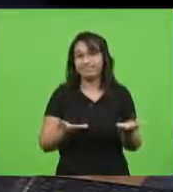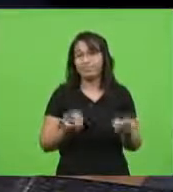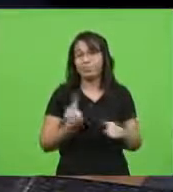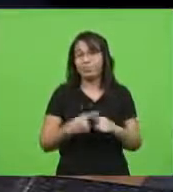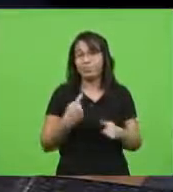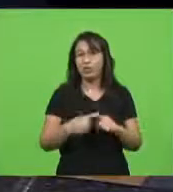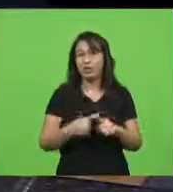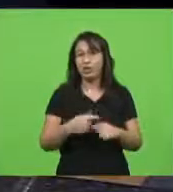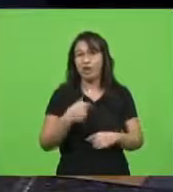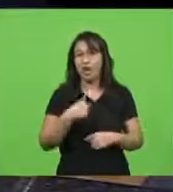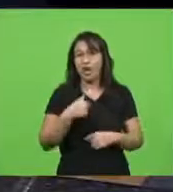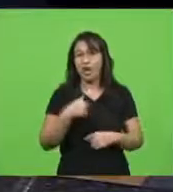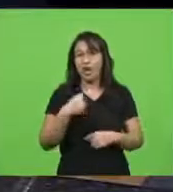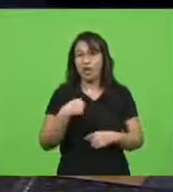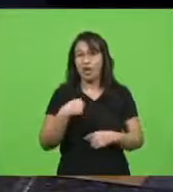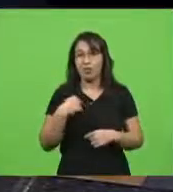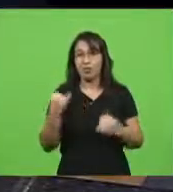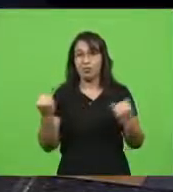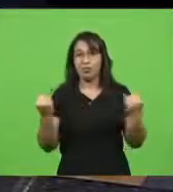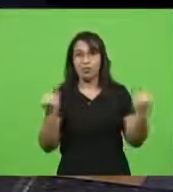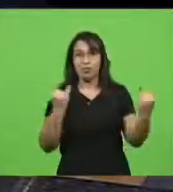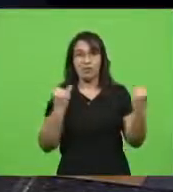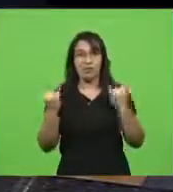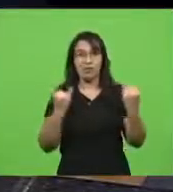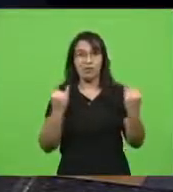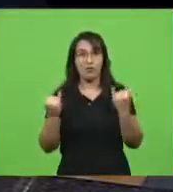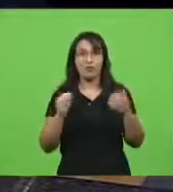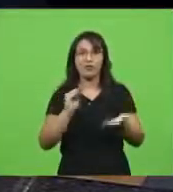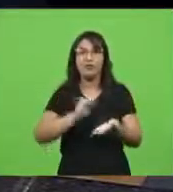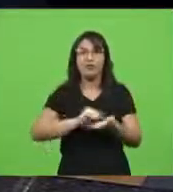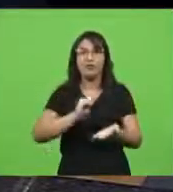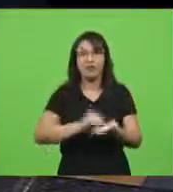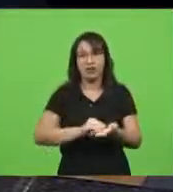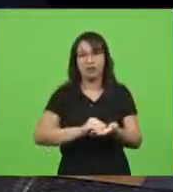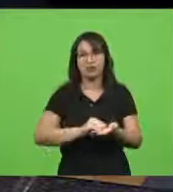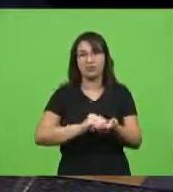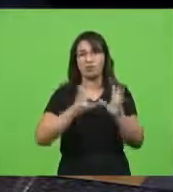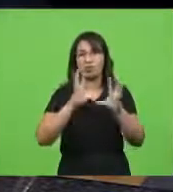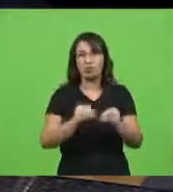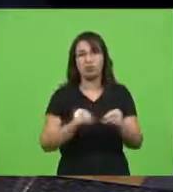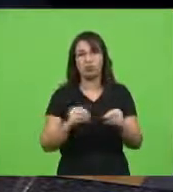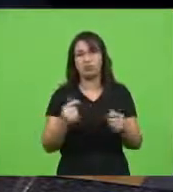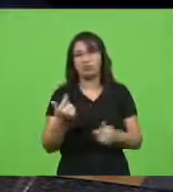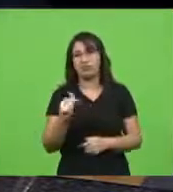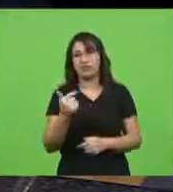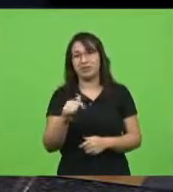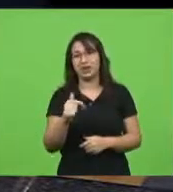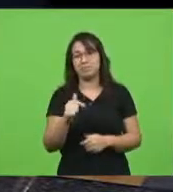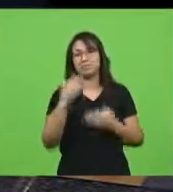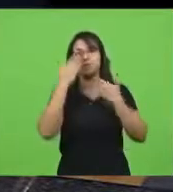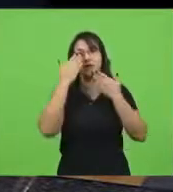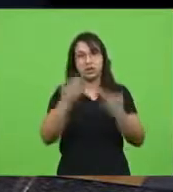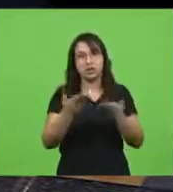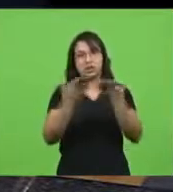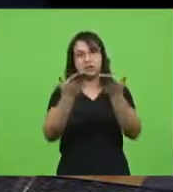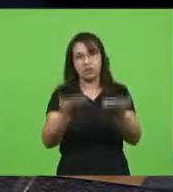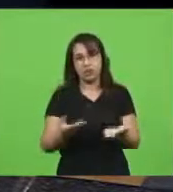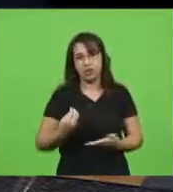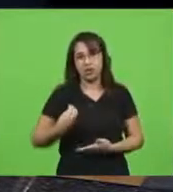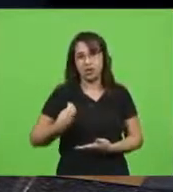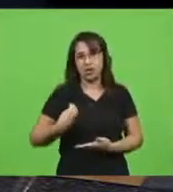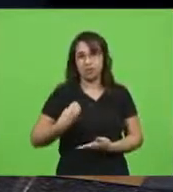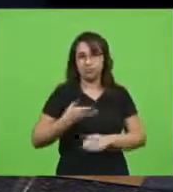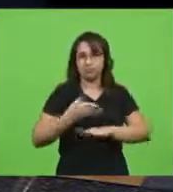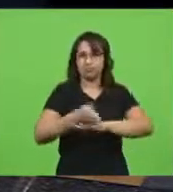dá todas as informações suficientes. Então, quero agradecer a sua presença mais uma vez, né, de forma gentil